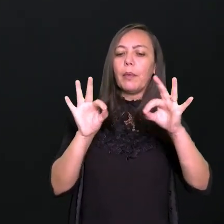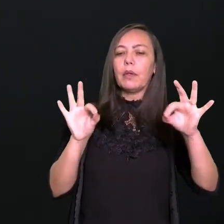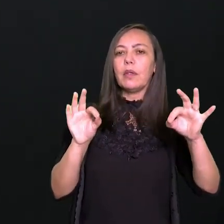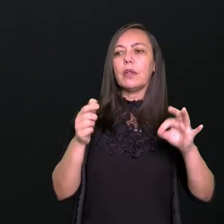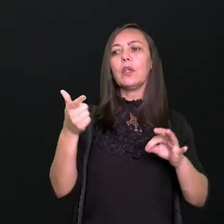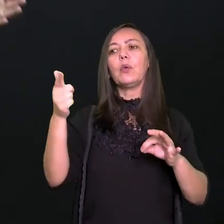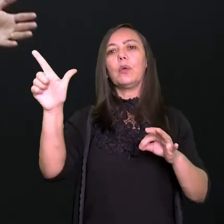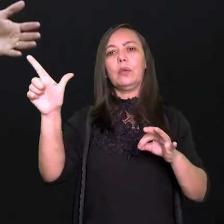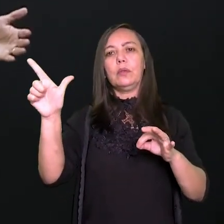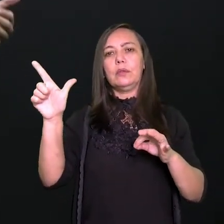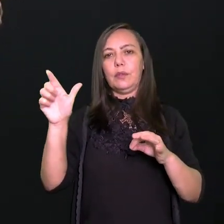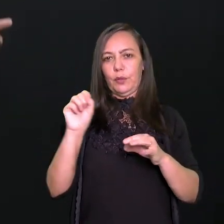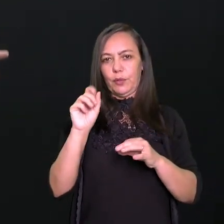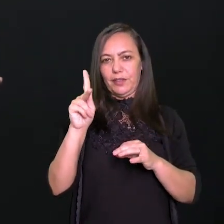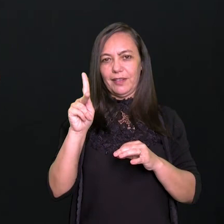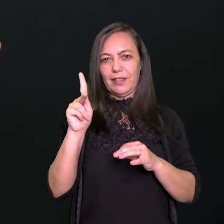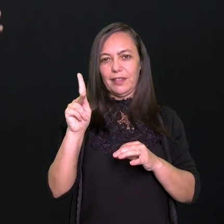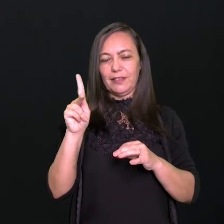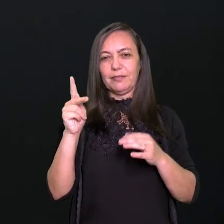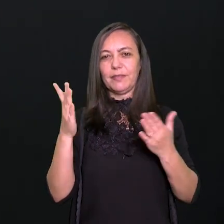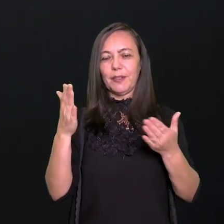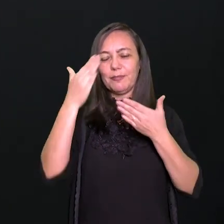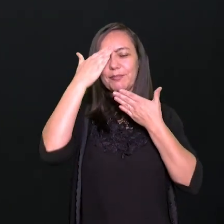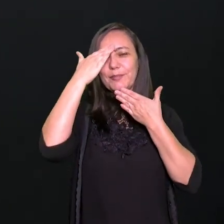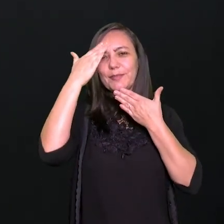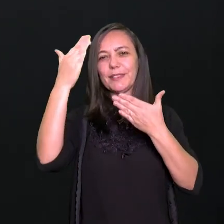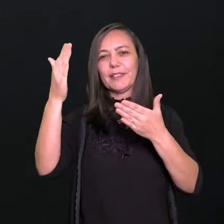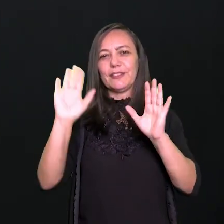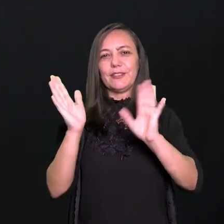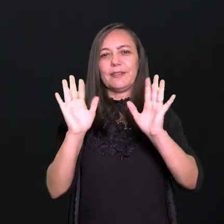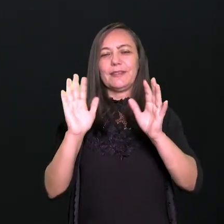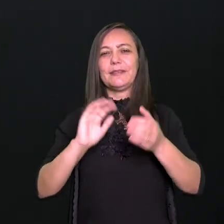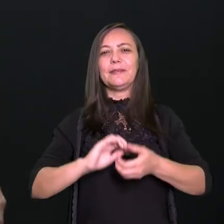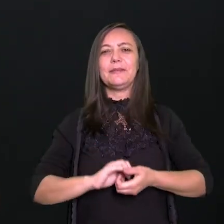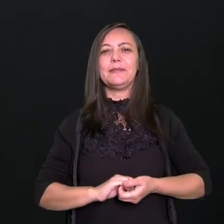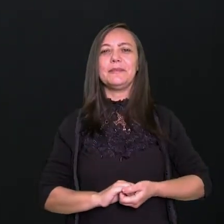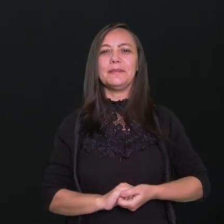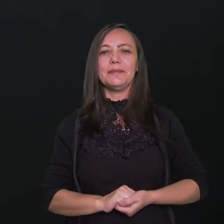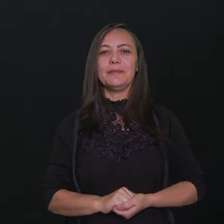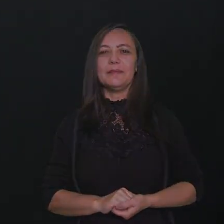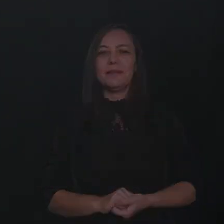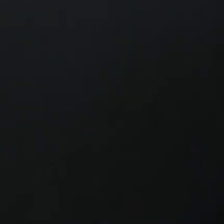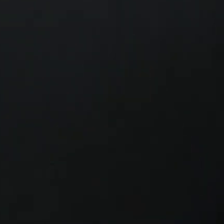uma medida de comprimento para outra. Perfeito? Então, muito obrigado e tchau.